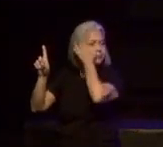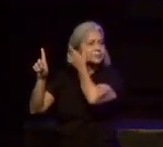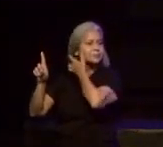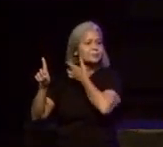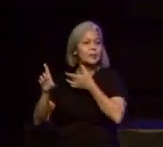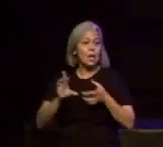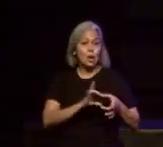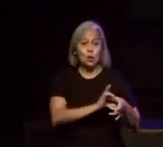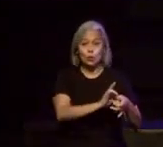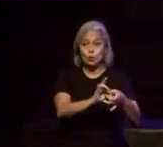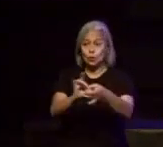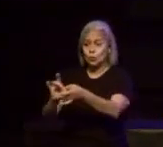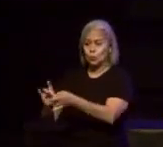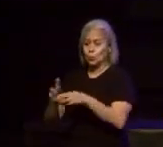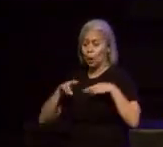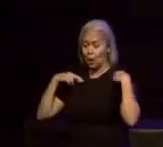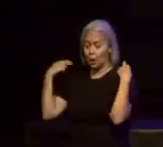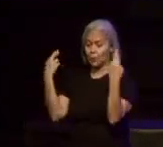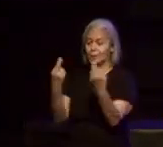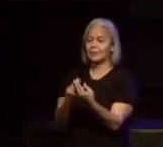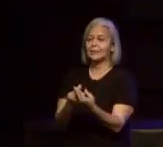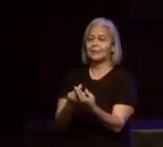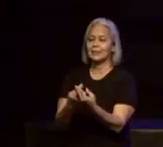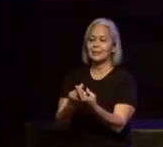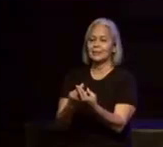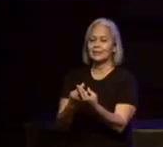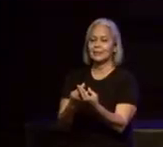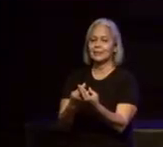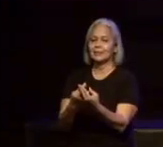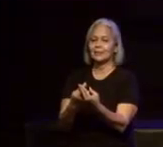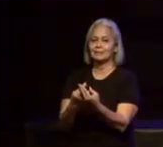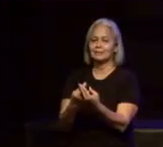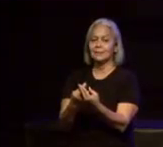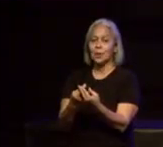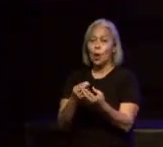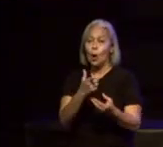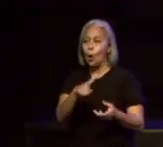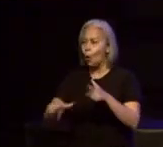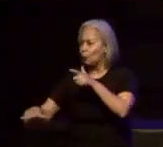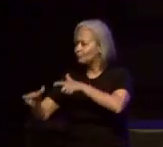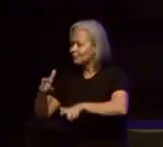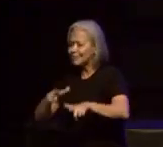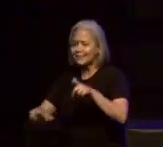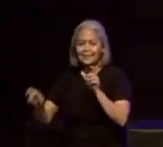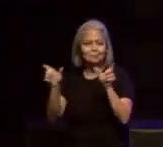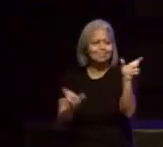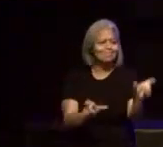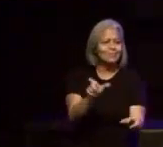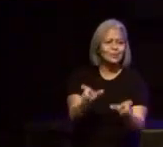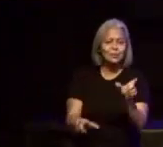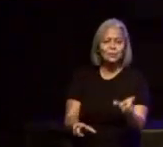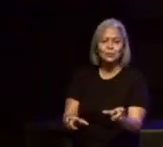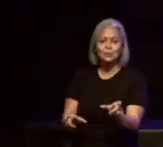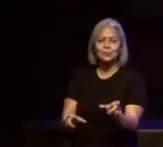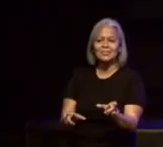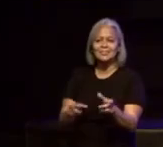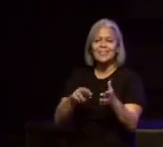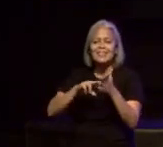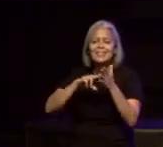Reunir-se ou congregar com outras pessoas é como nós encontramos